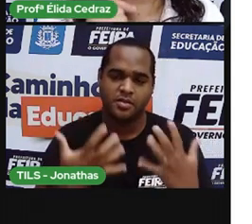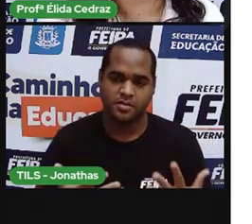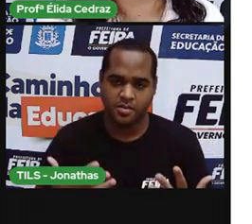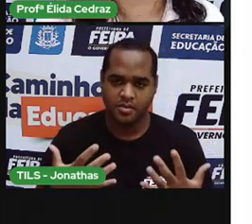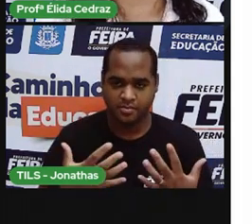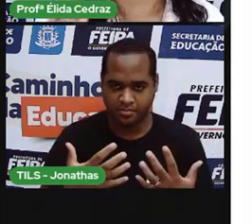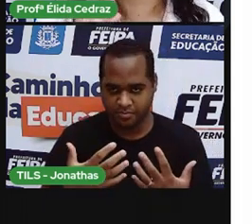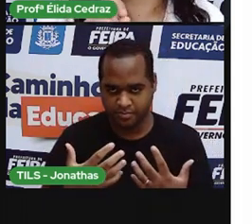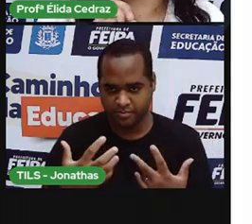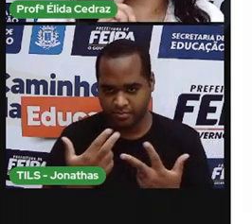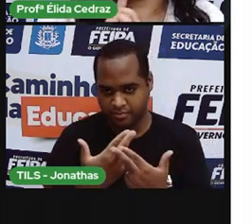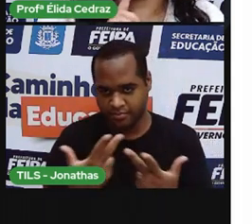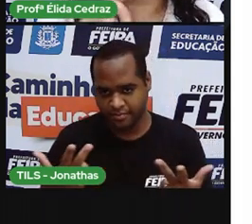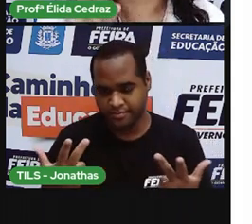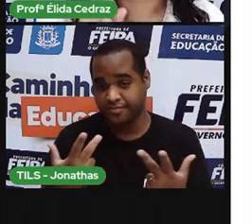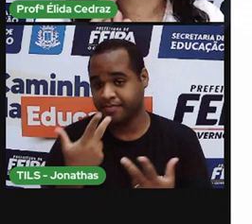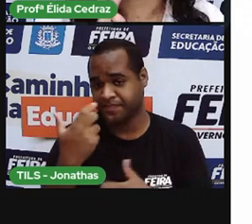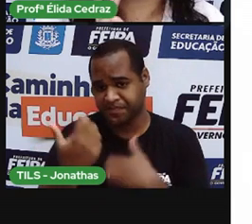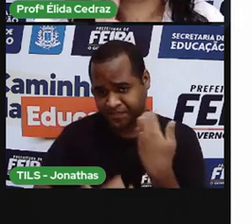dedinhos e a boca.